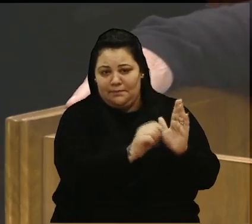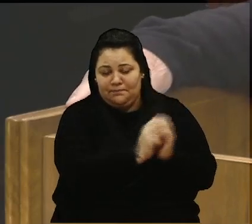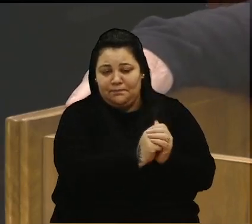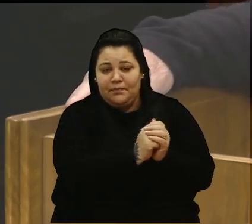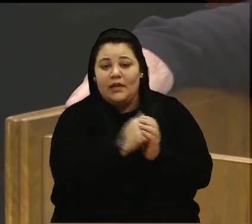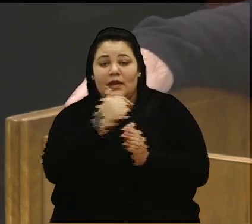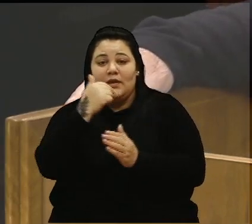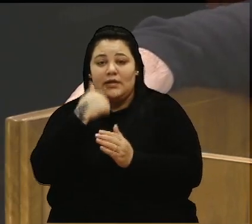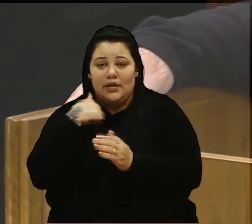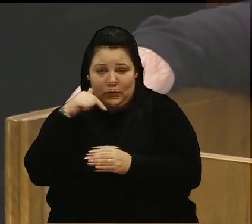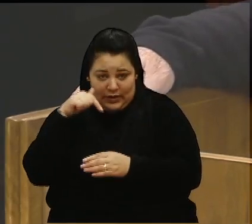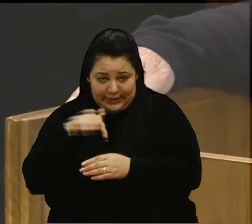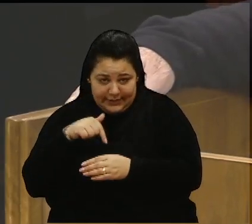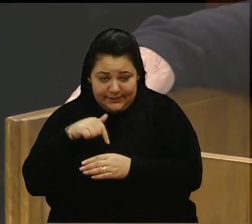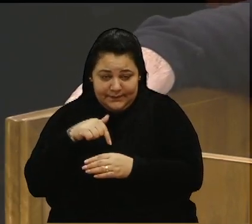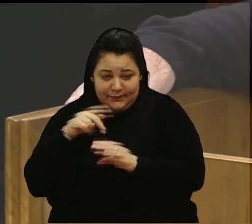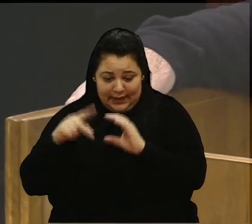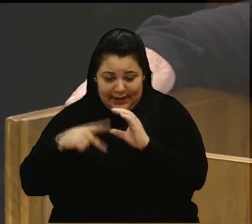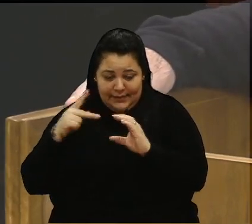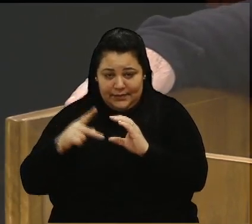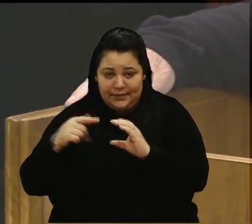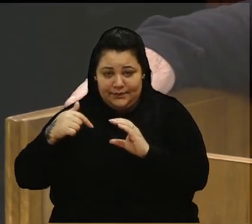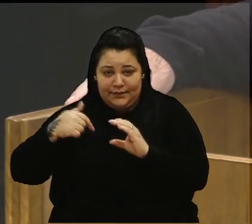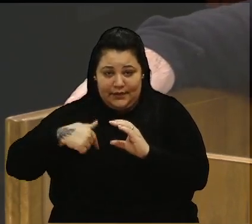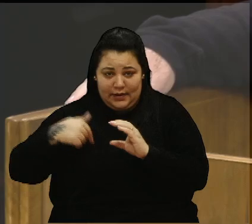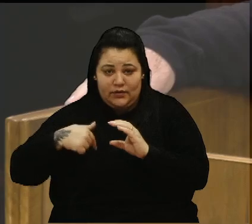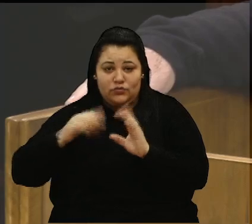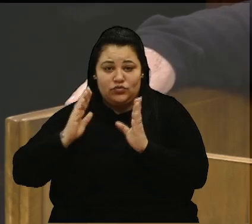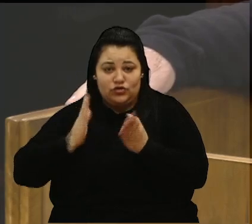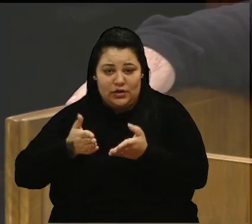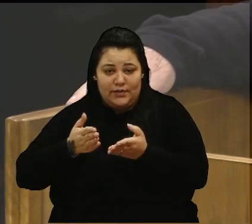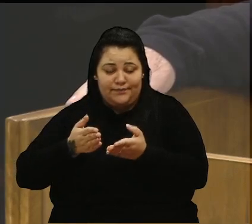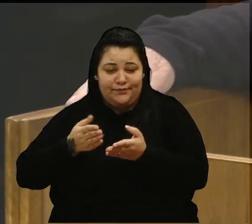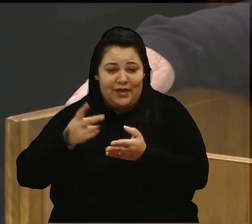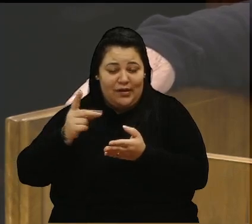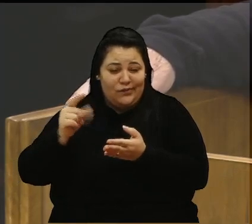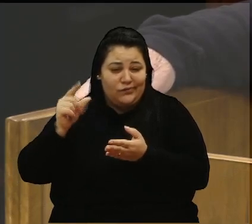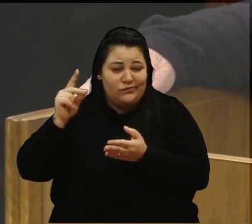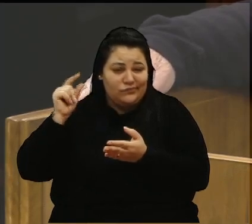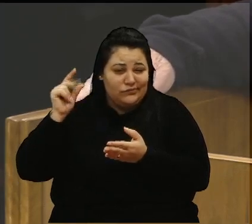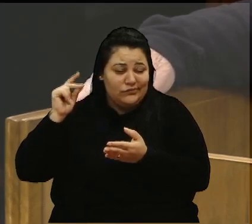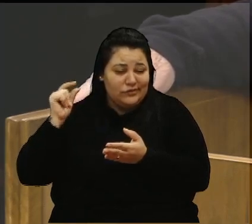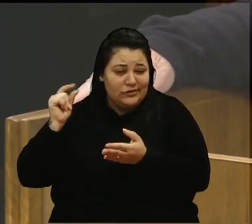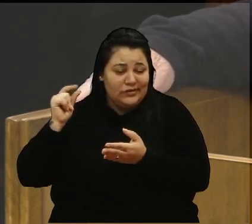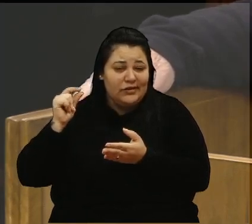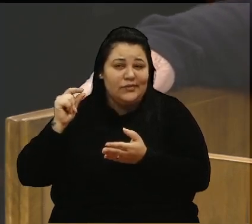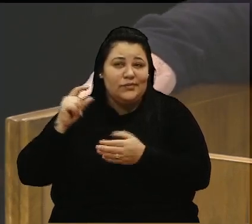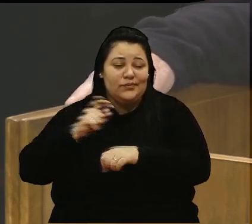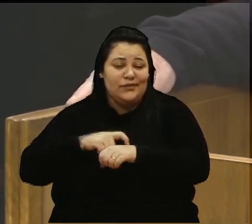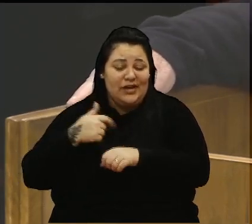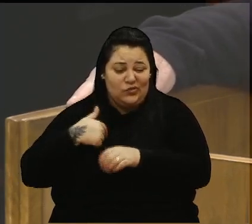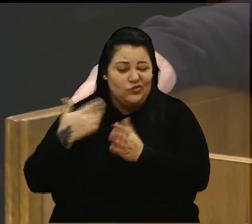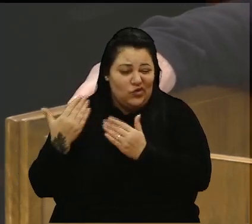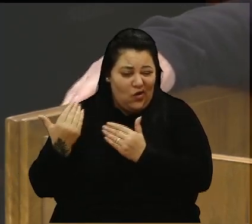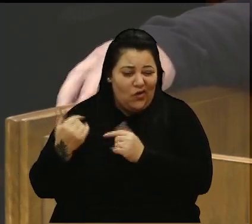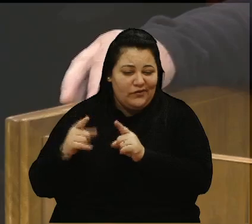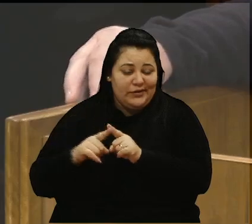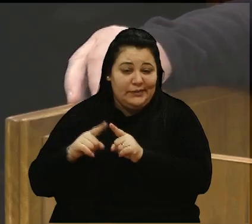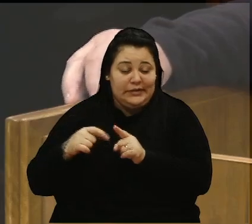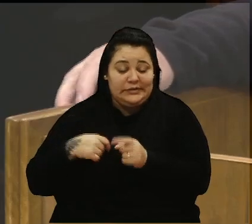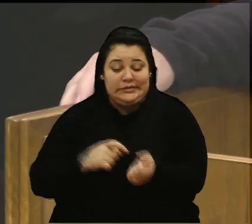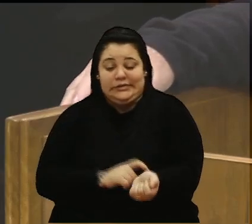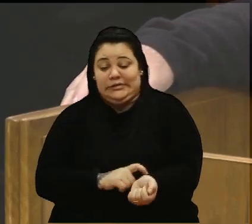eu, nessa casa aqui, eu tenho procurado, depois de algum tempo, também na juventude também era muito